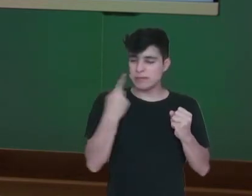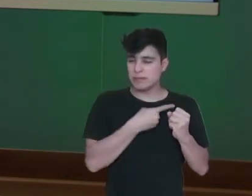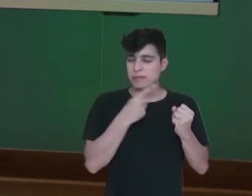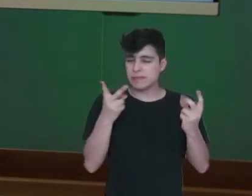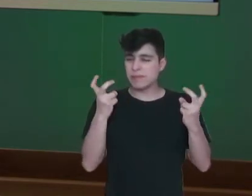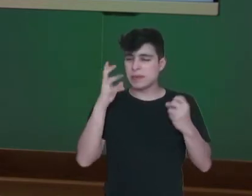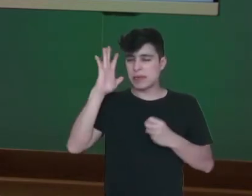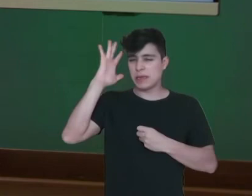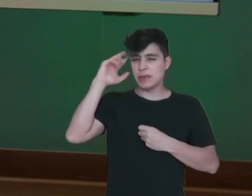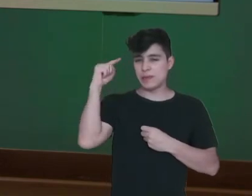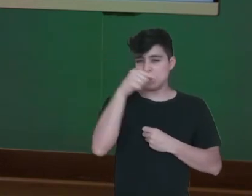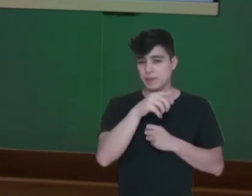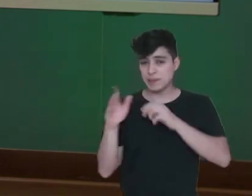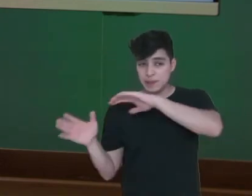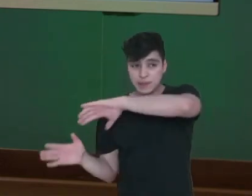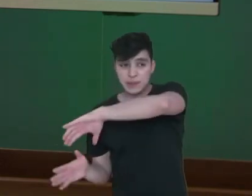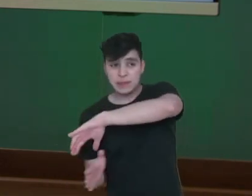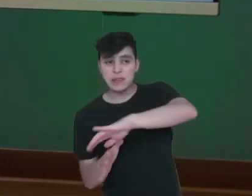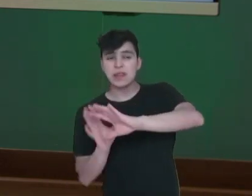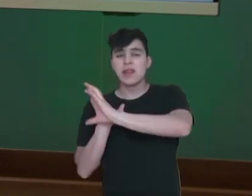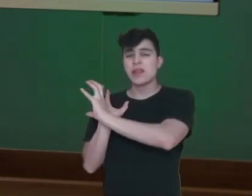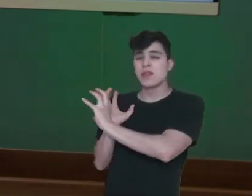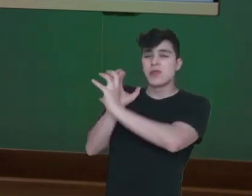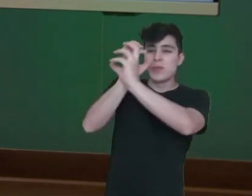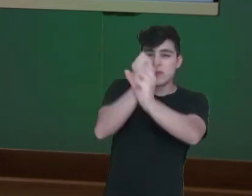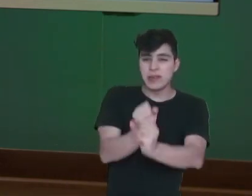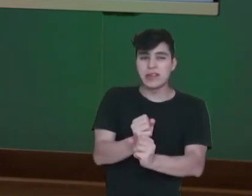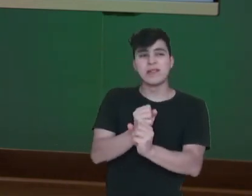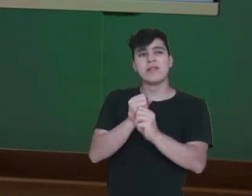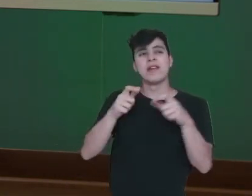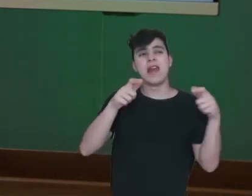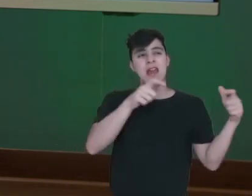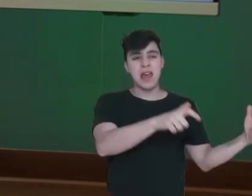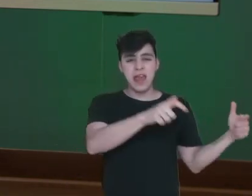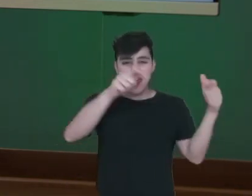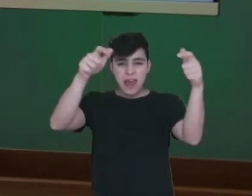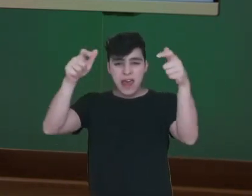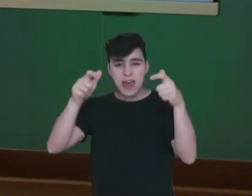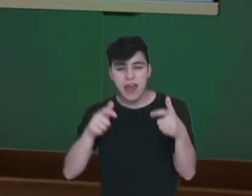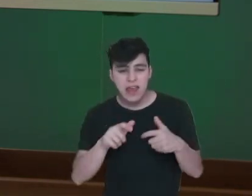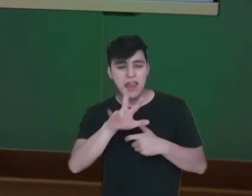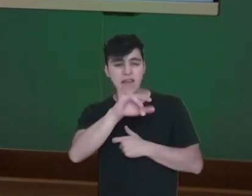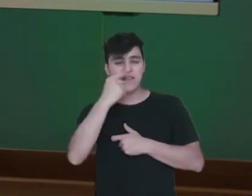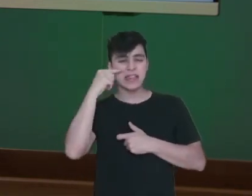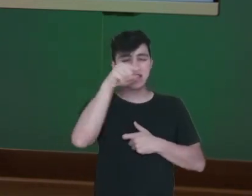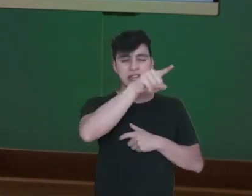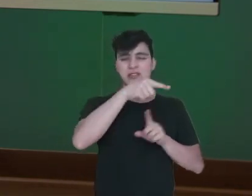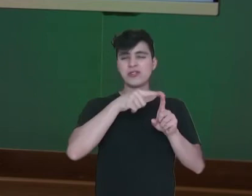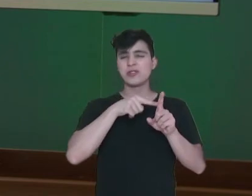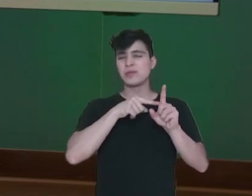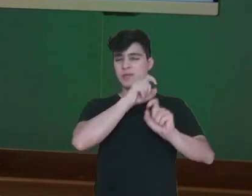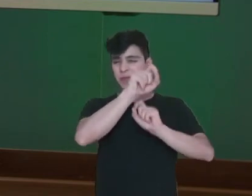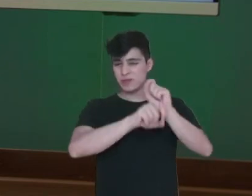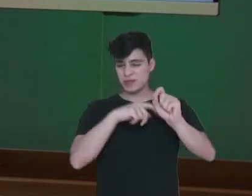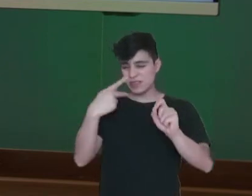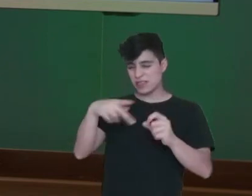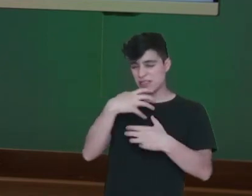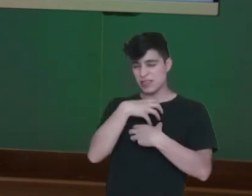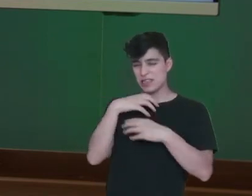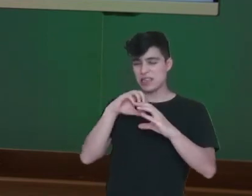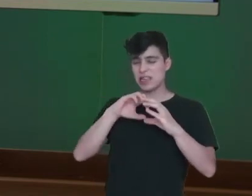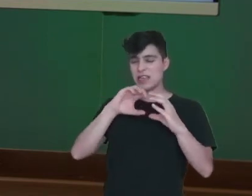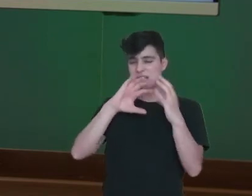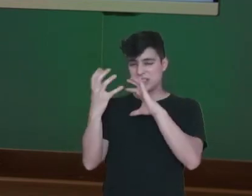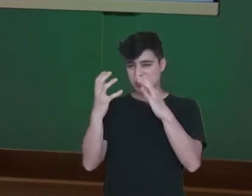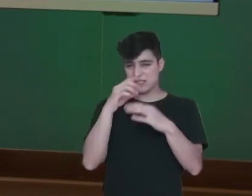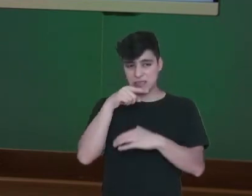pensar. E aí, resumindo, né, a imagem ali das áreas que nós vamos ter a presença desse tipo climático,